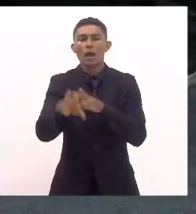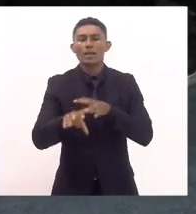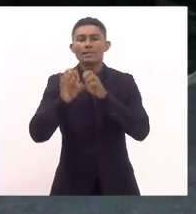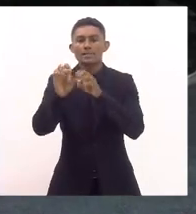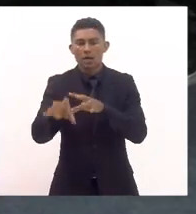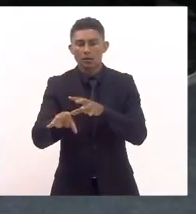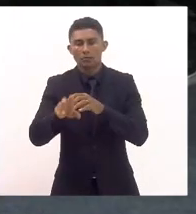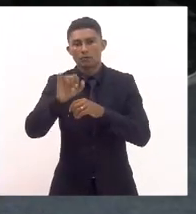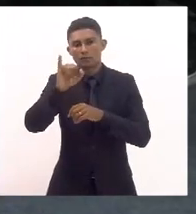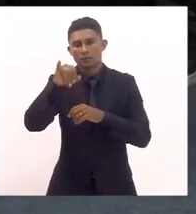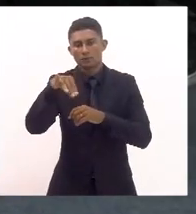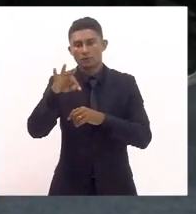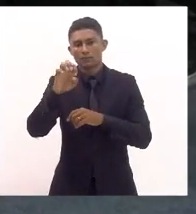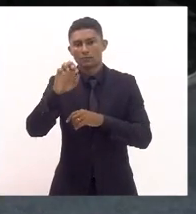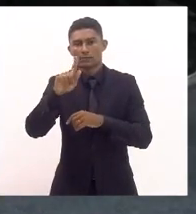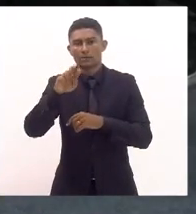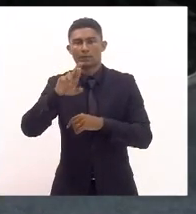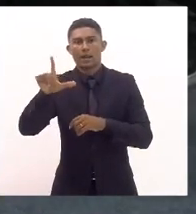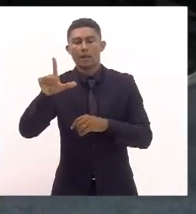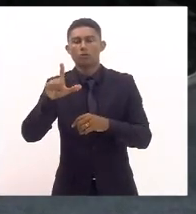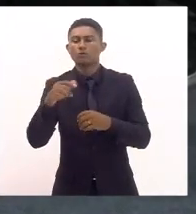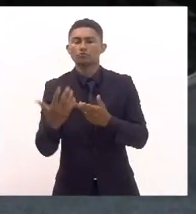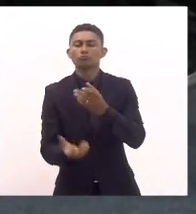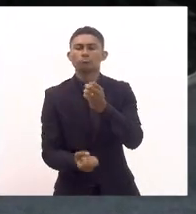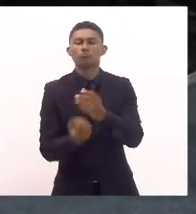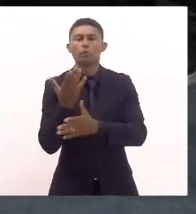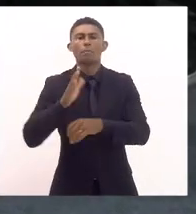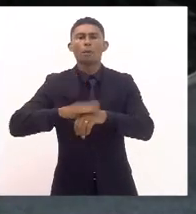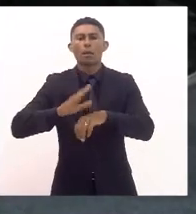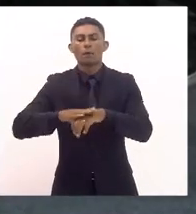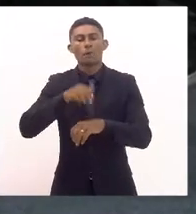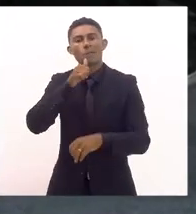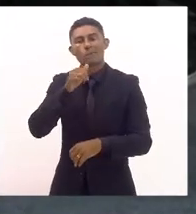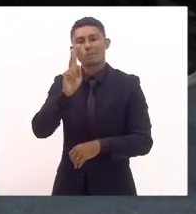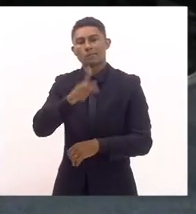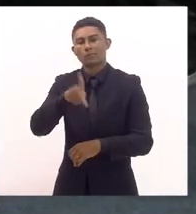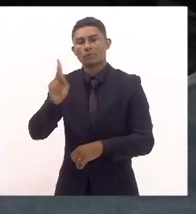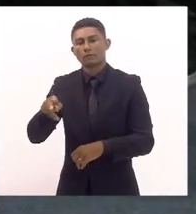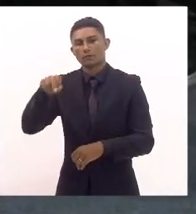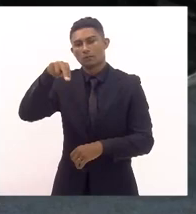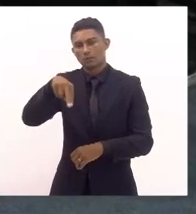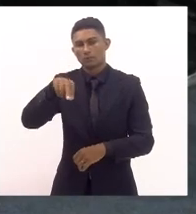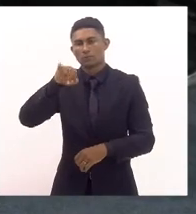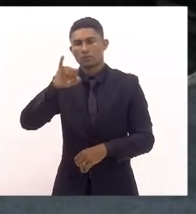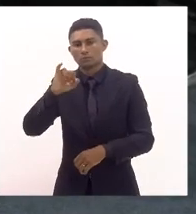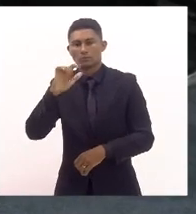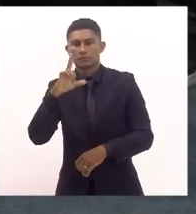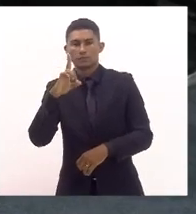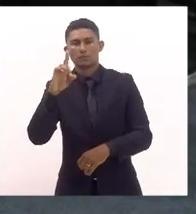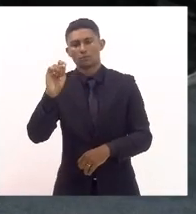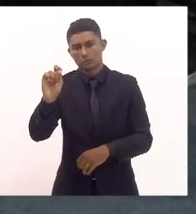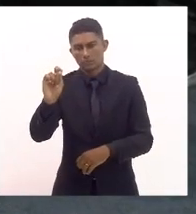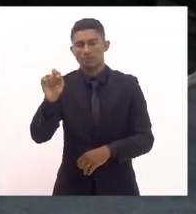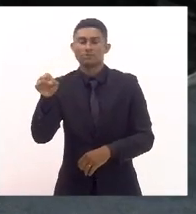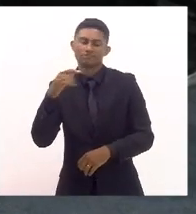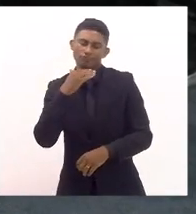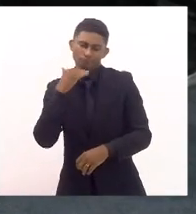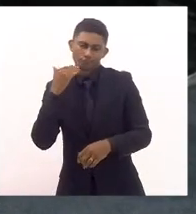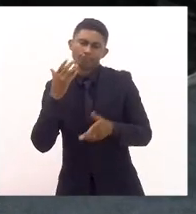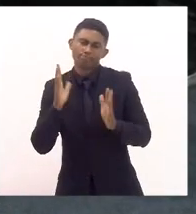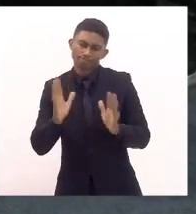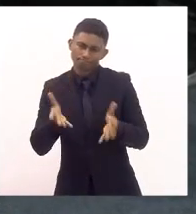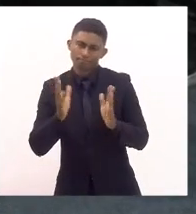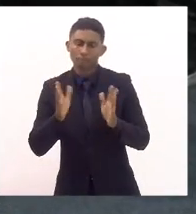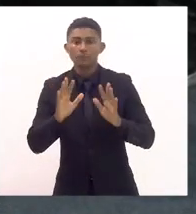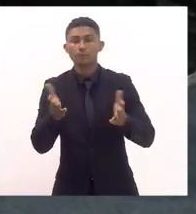criada pela professora hoje já falecida Nilda teves e hoje